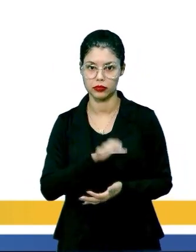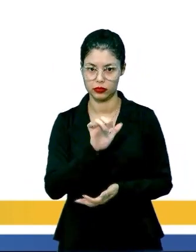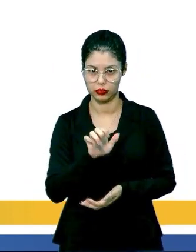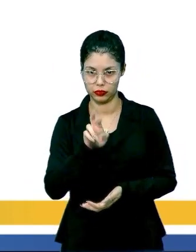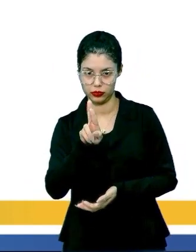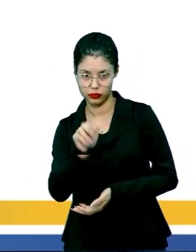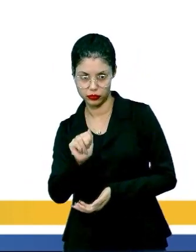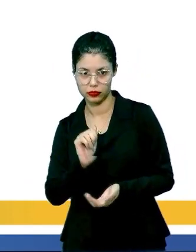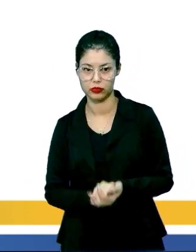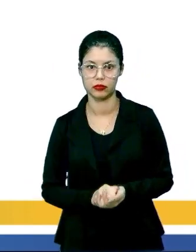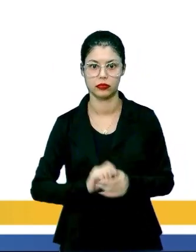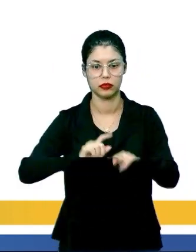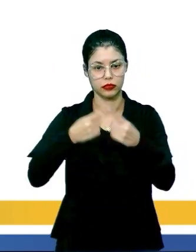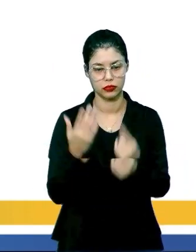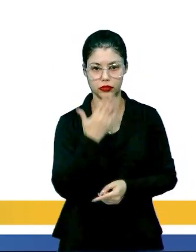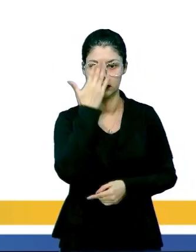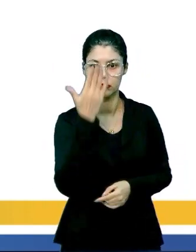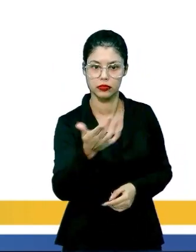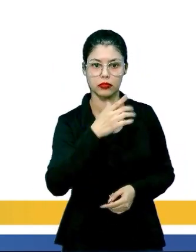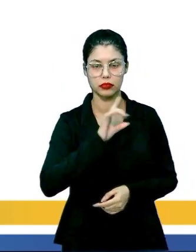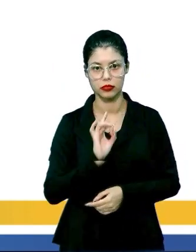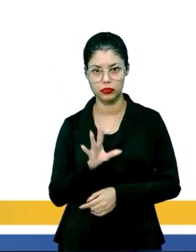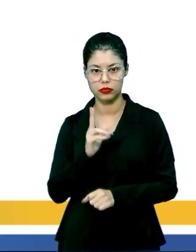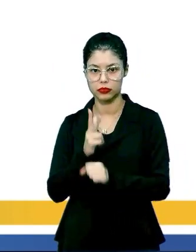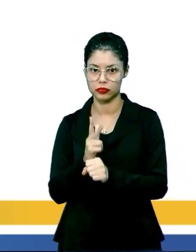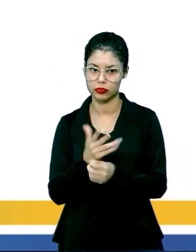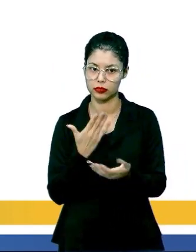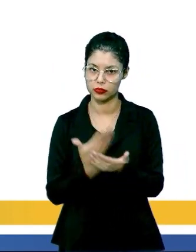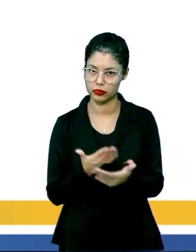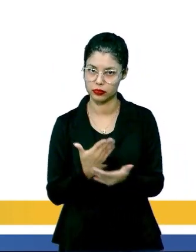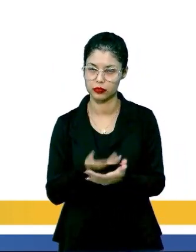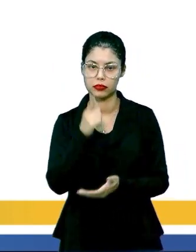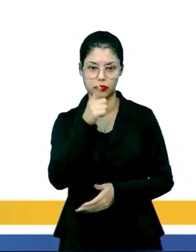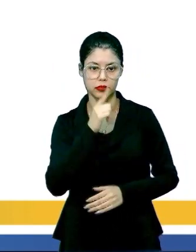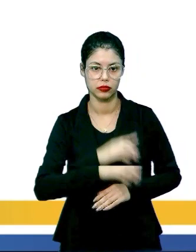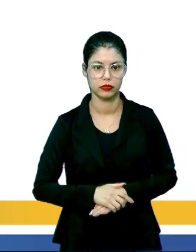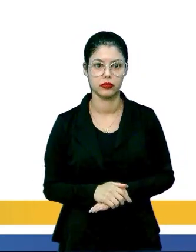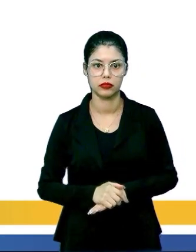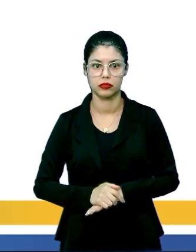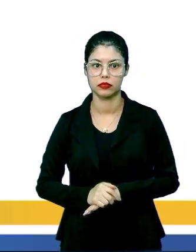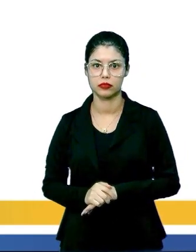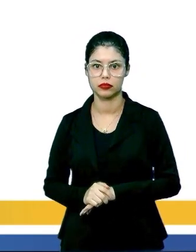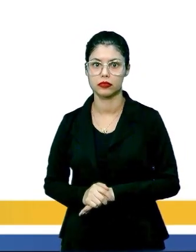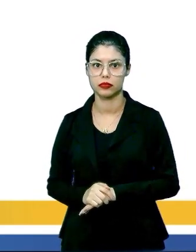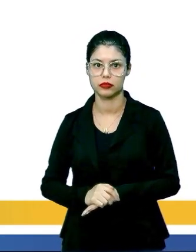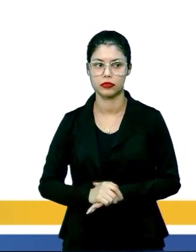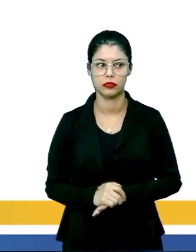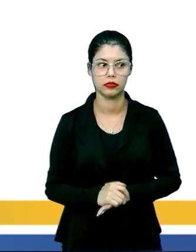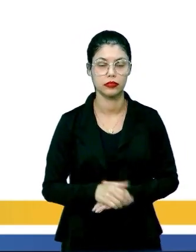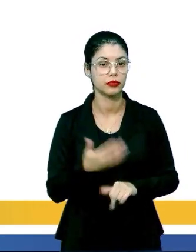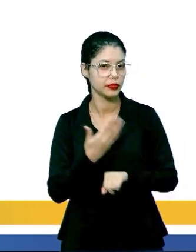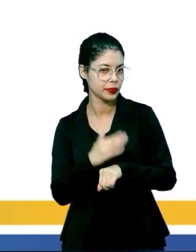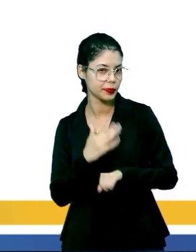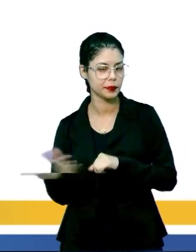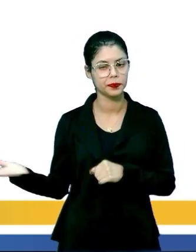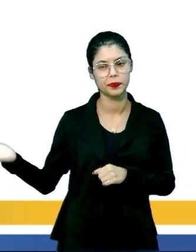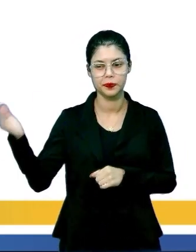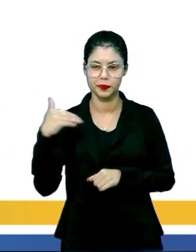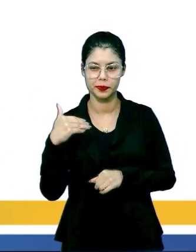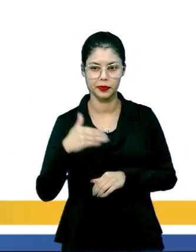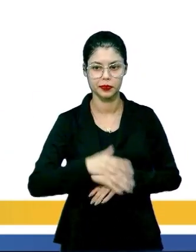Vargas. E a Era Vargas, mais à frente, vai ter só uma videoaula de Era Vargas para vocês. Então vamos praticar, né,